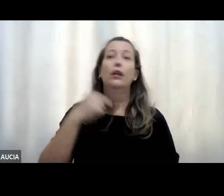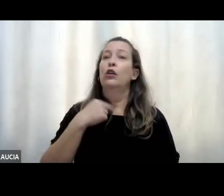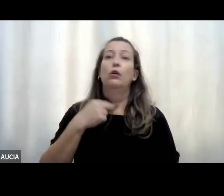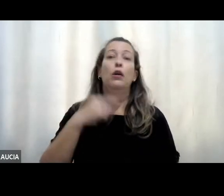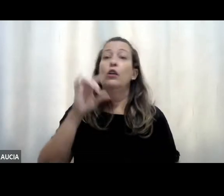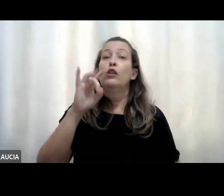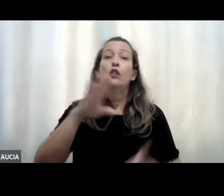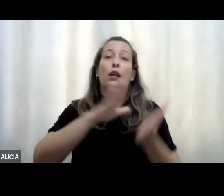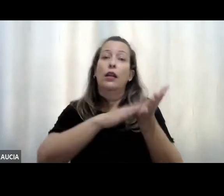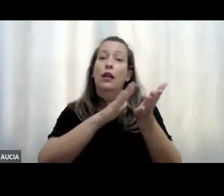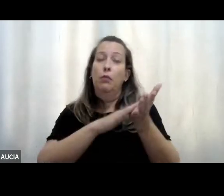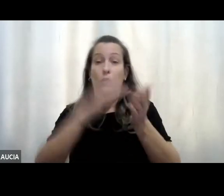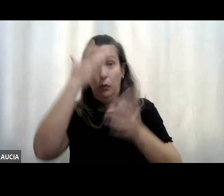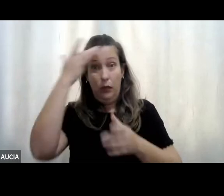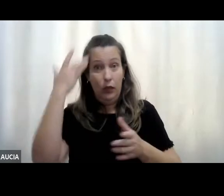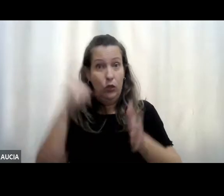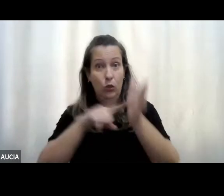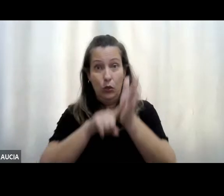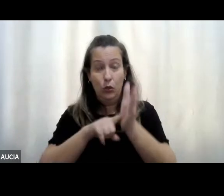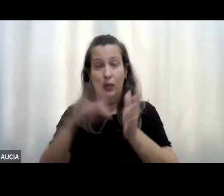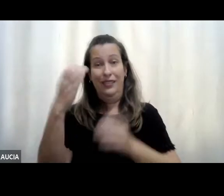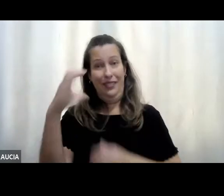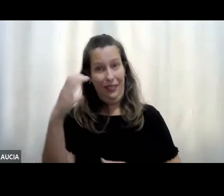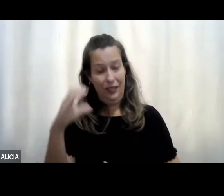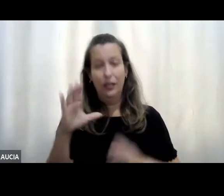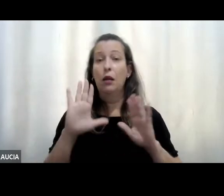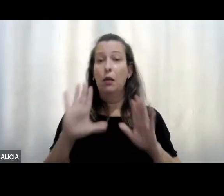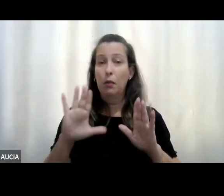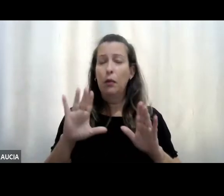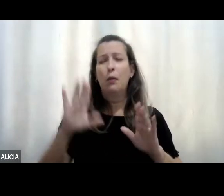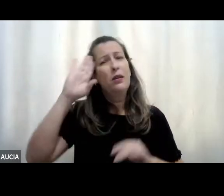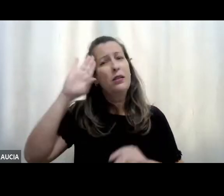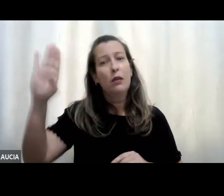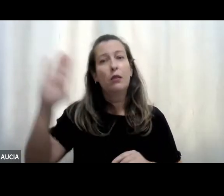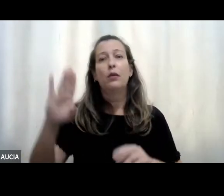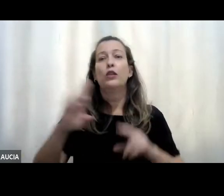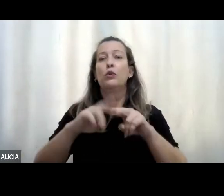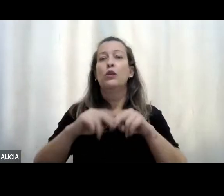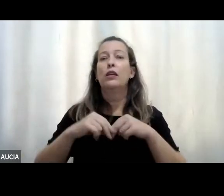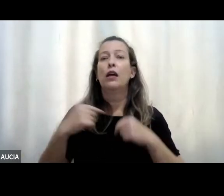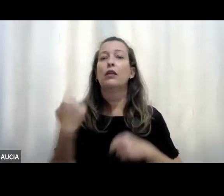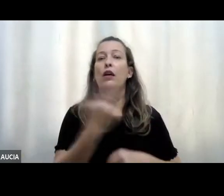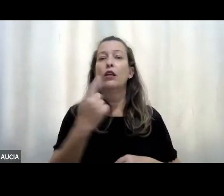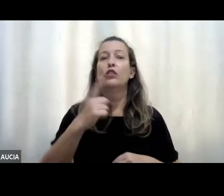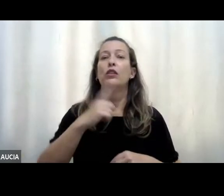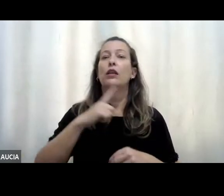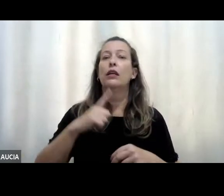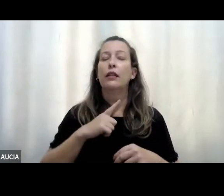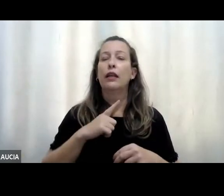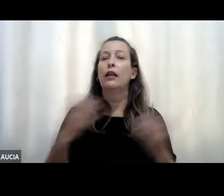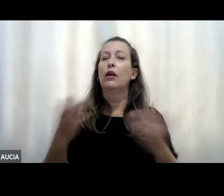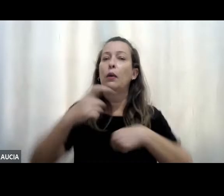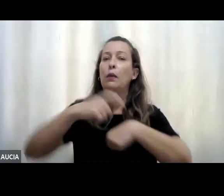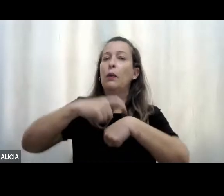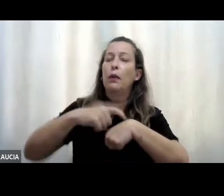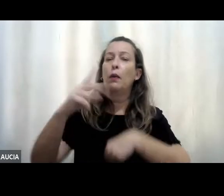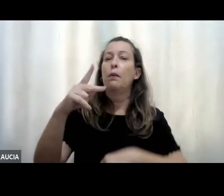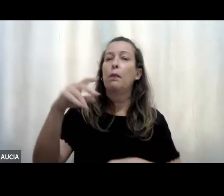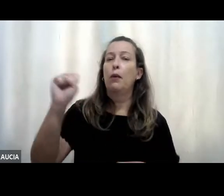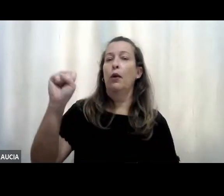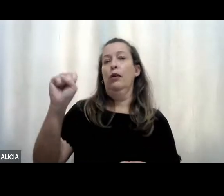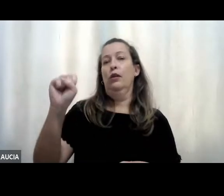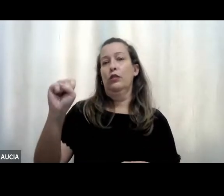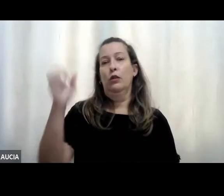né? Sobretudo no nosso contexto, né, de pós-modernidade, onde as pessoas, né, e os